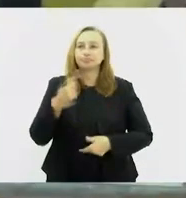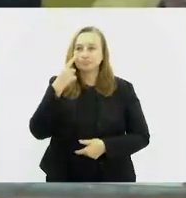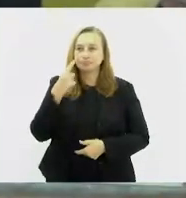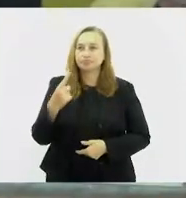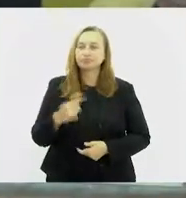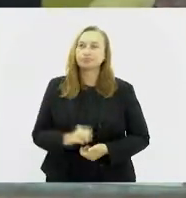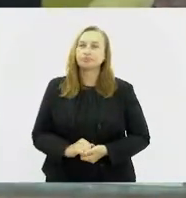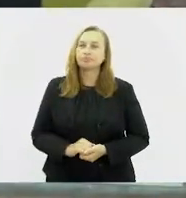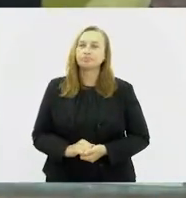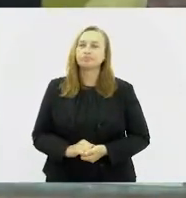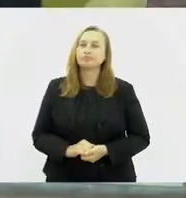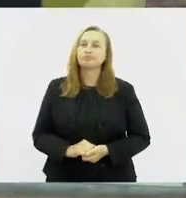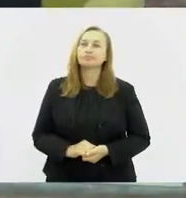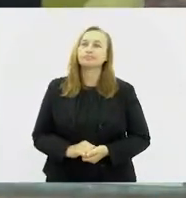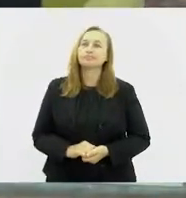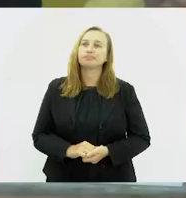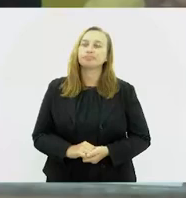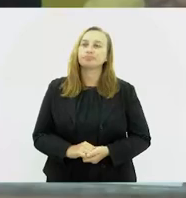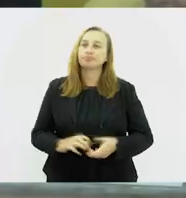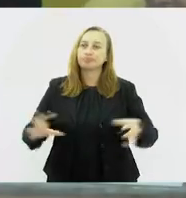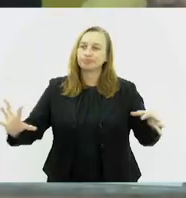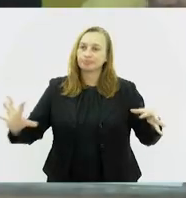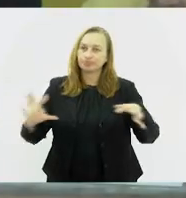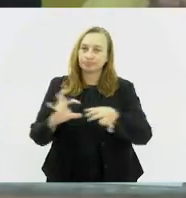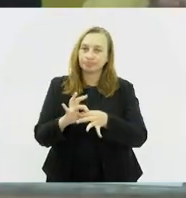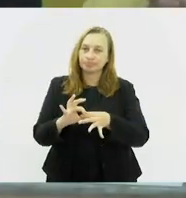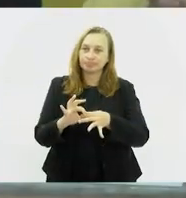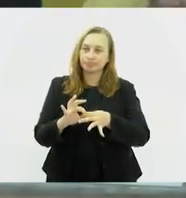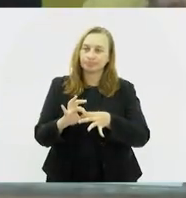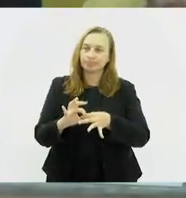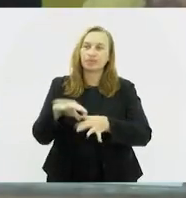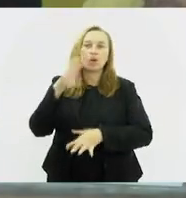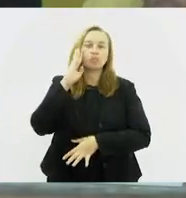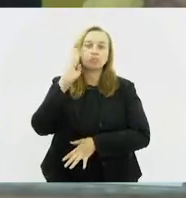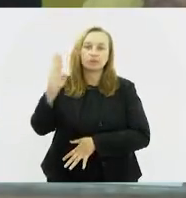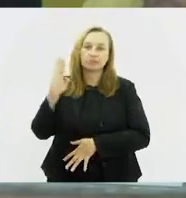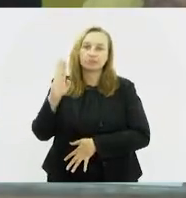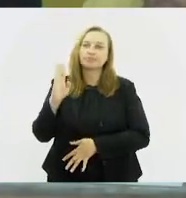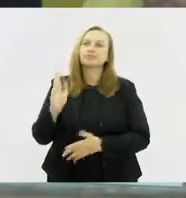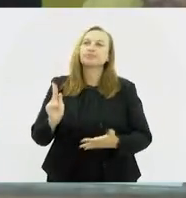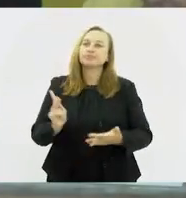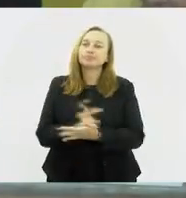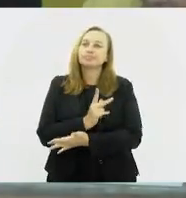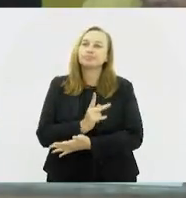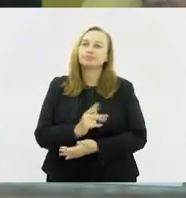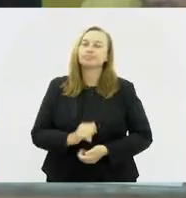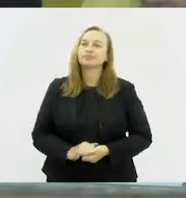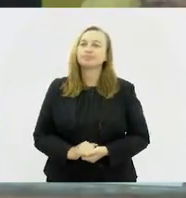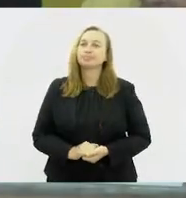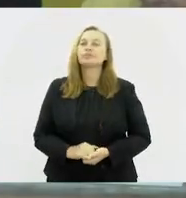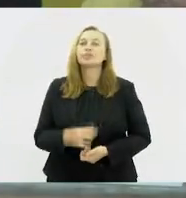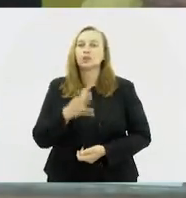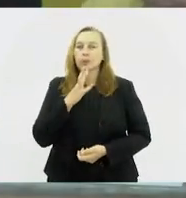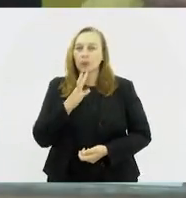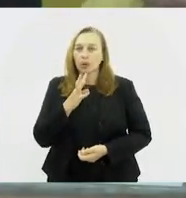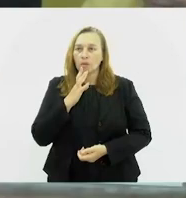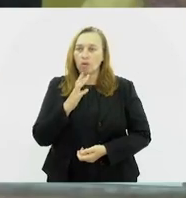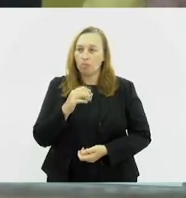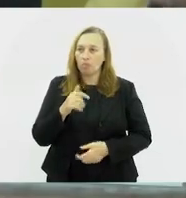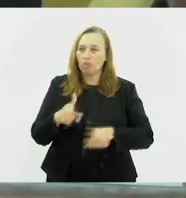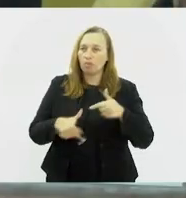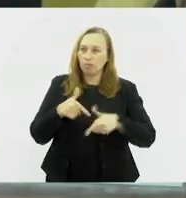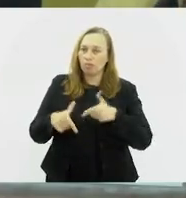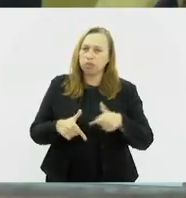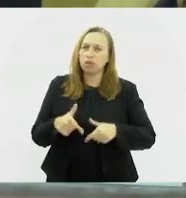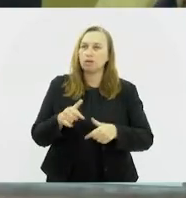é a seria intersetorial. É fundamental que isso aconteça e que se reconheça o trabalho de cada